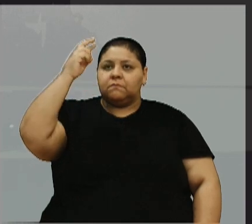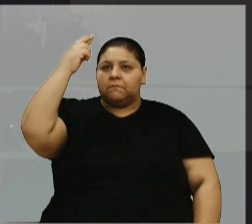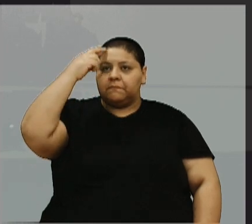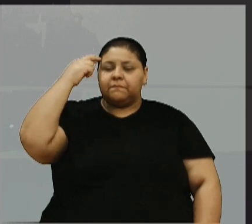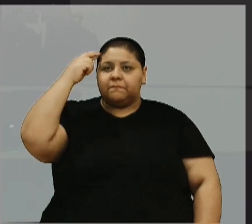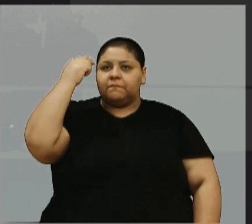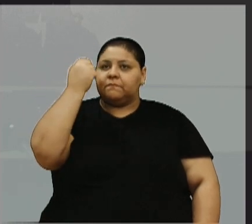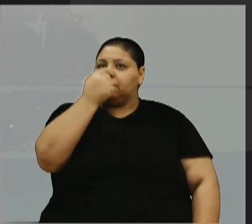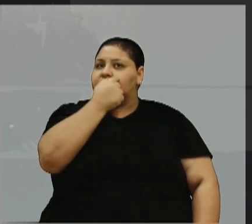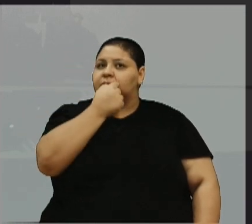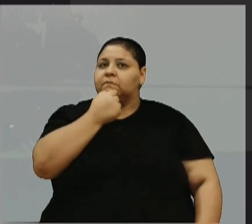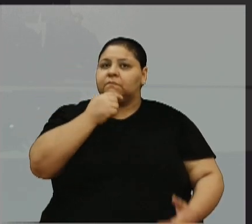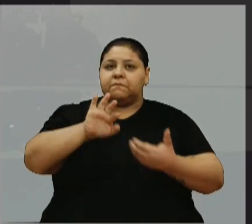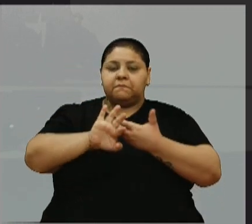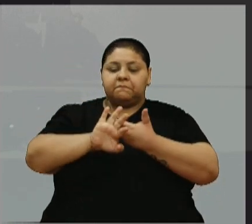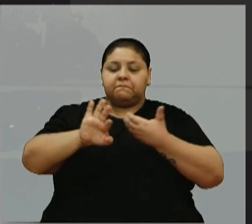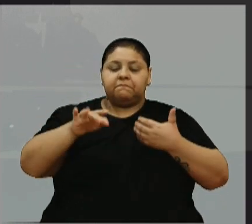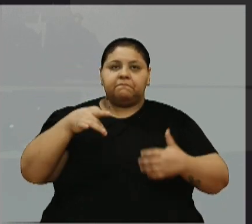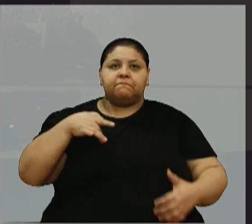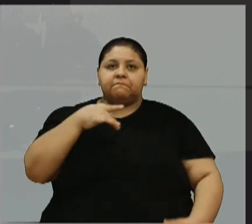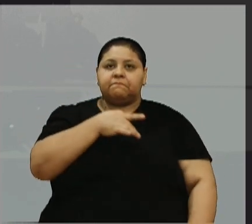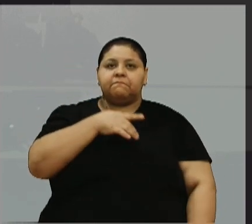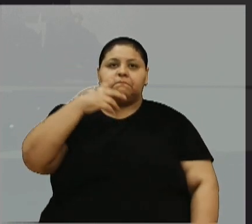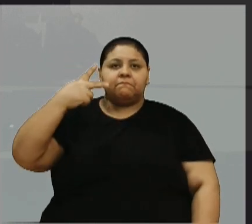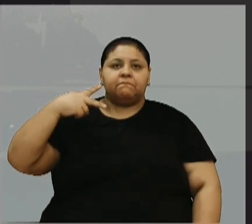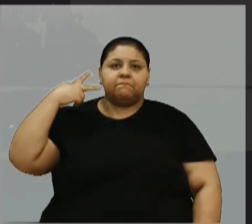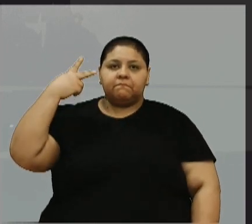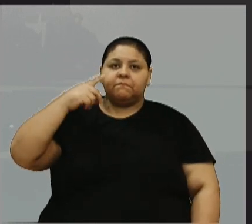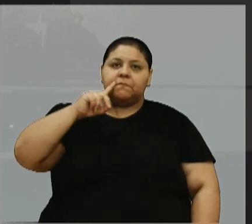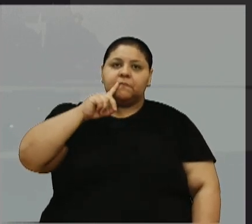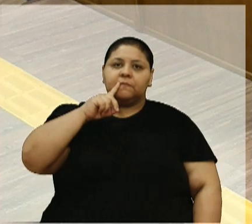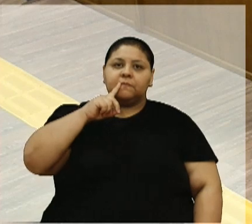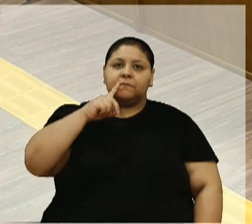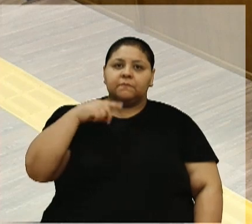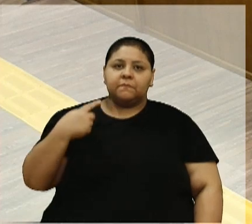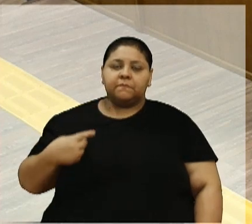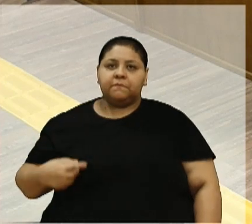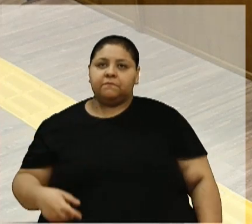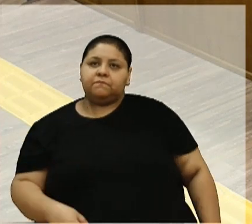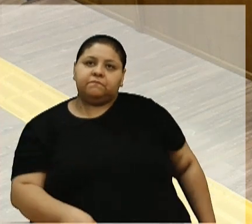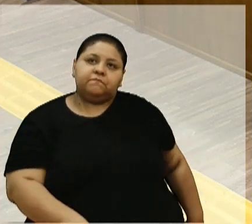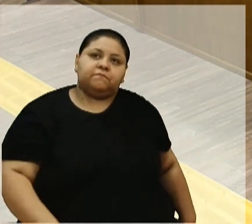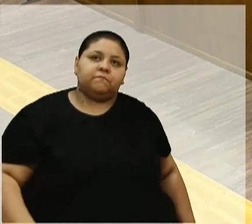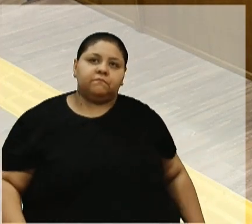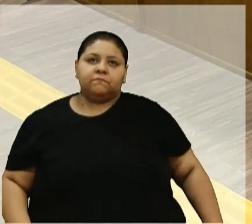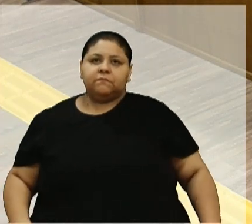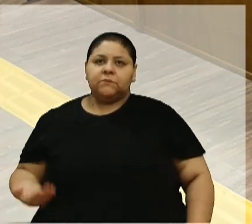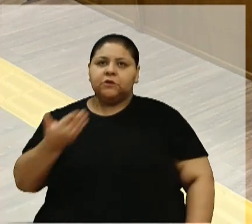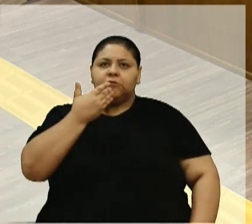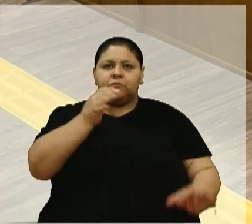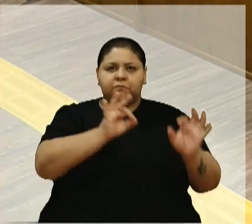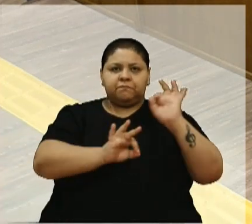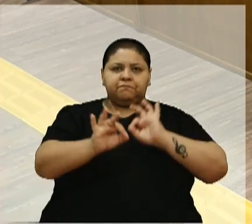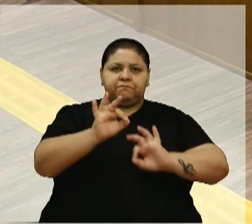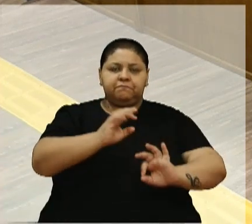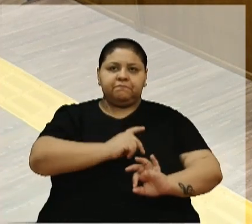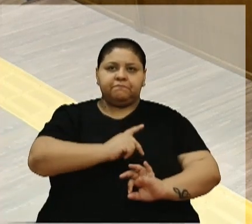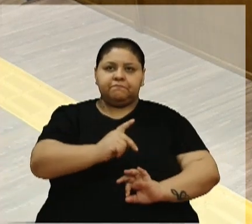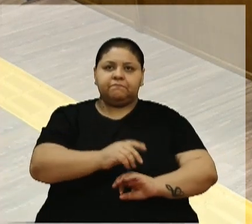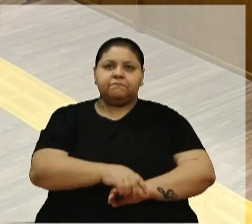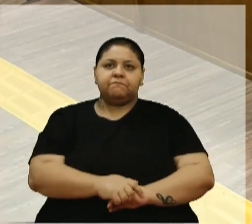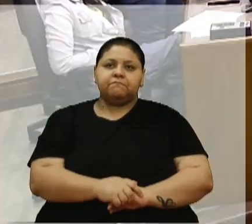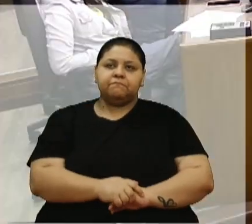Wagner Petrini. Em licença saúde, vereadora Gladys Frisso. A questão de ordem, presidente.